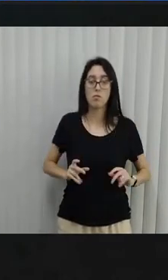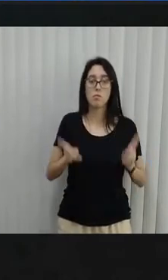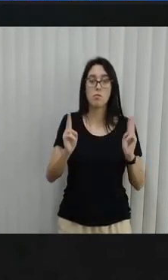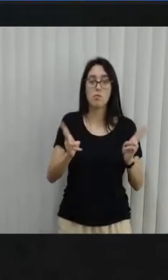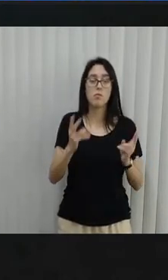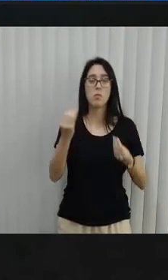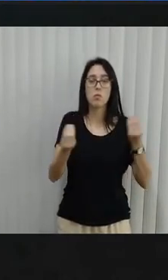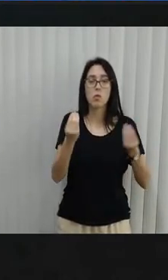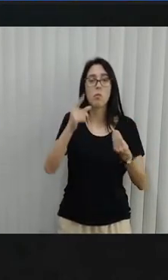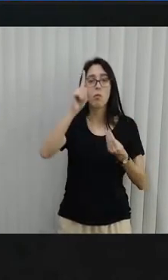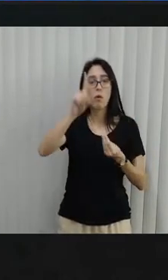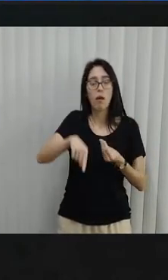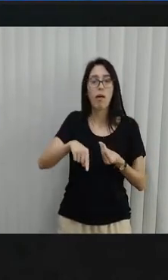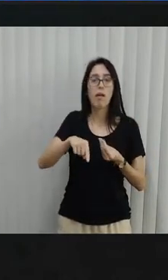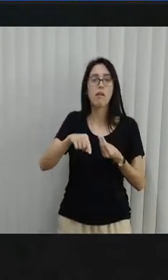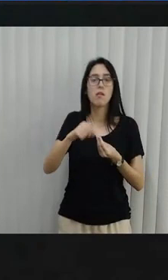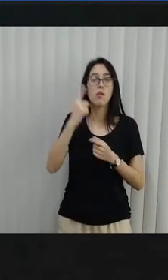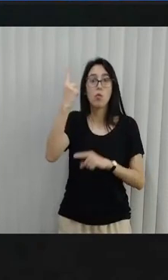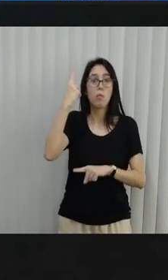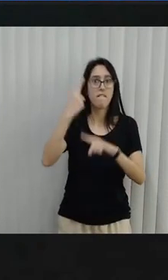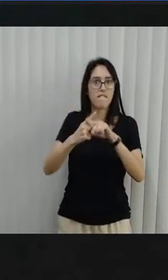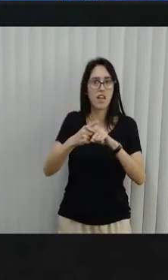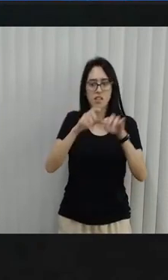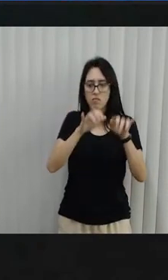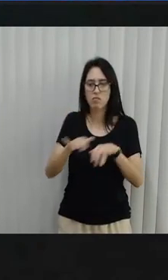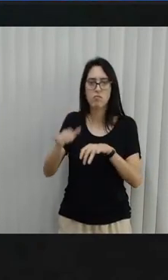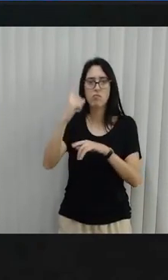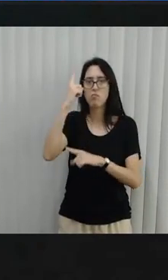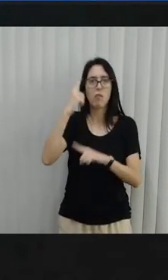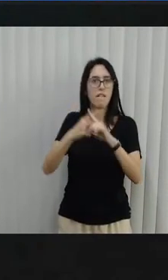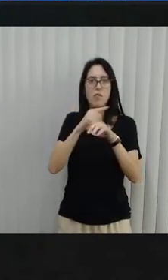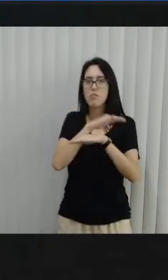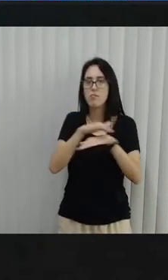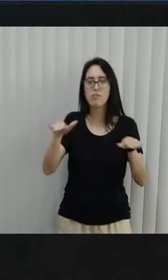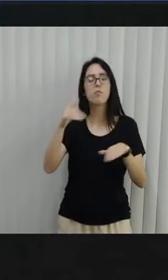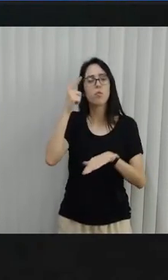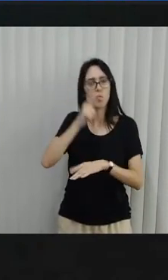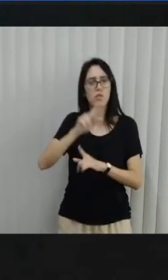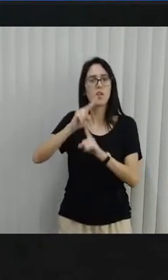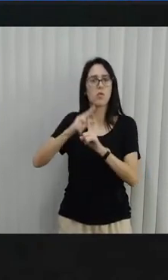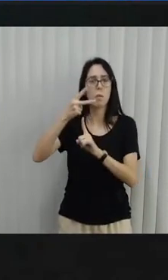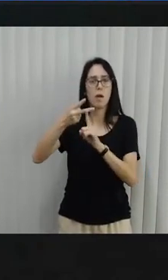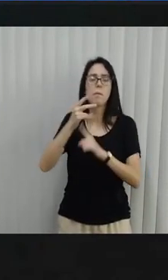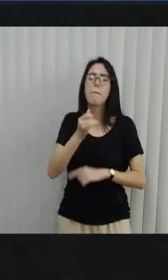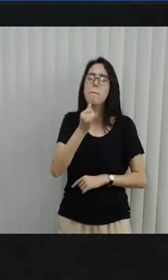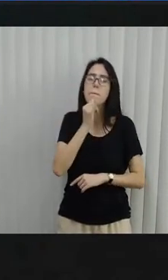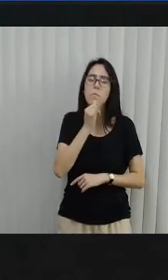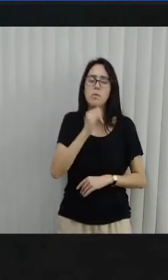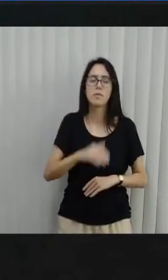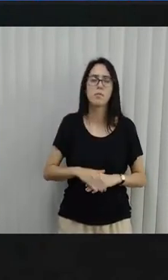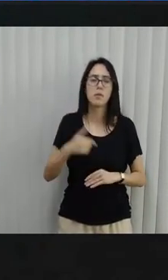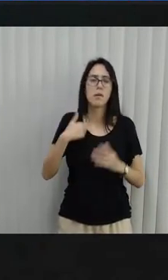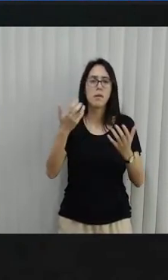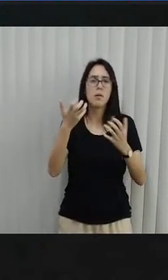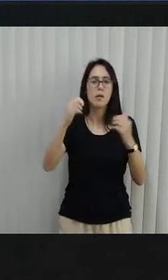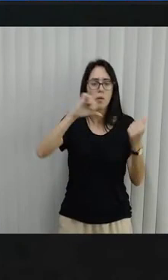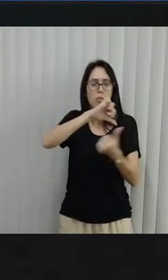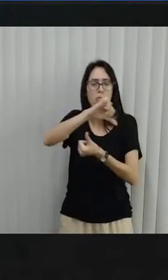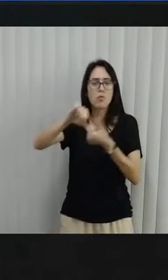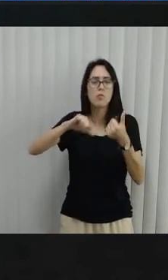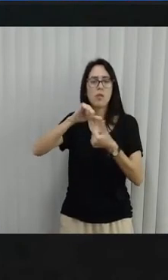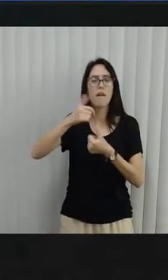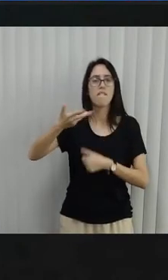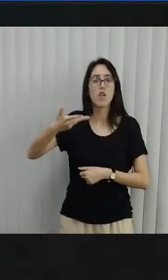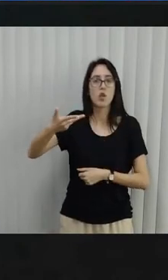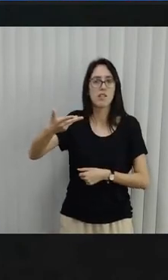escreve ele uma vez só. A gente escreve esse bloco de código uma vez e consegue replicar. Vamos supor, por exemplo, que eu quero alterar a velocidade do